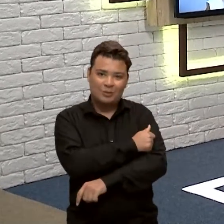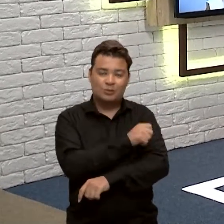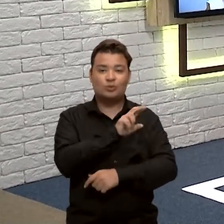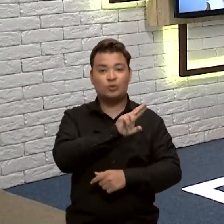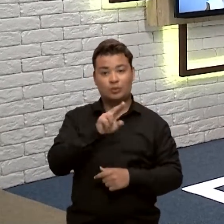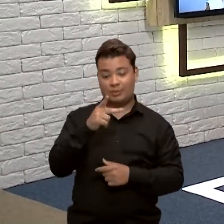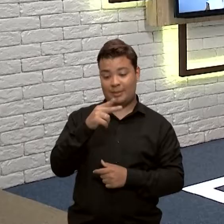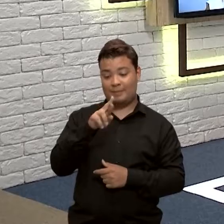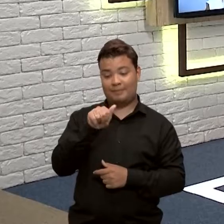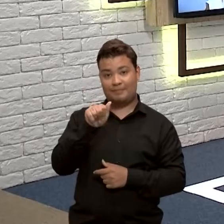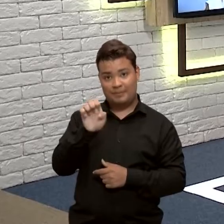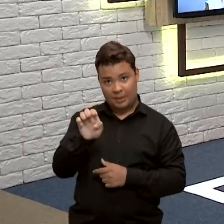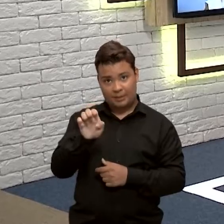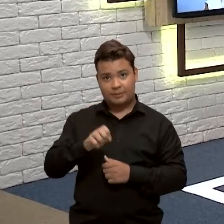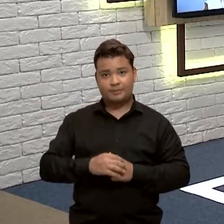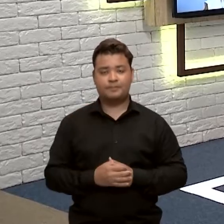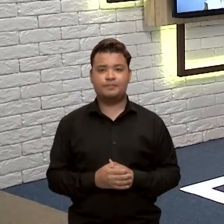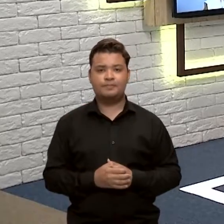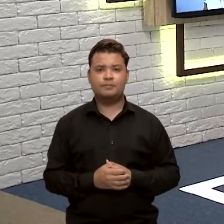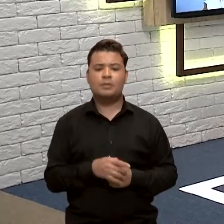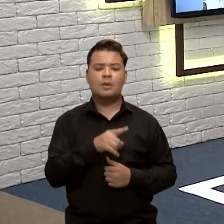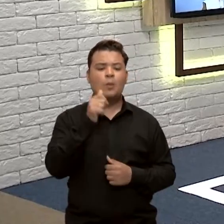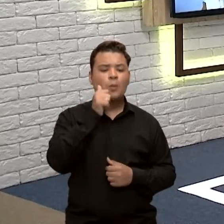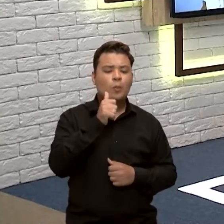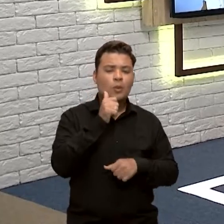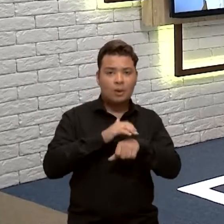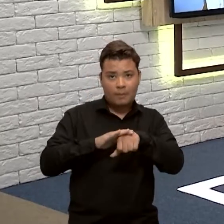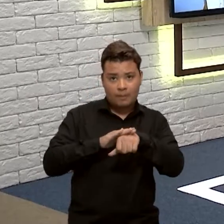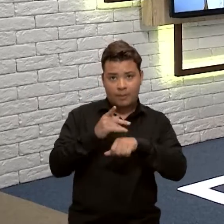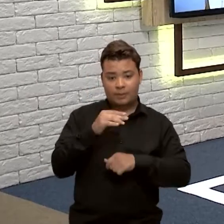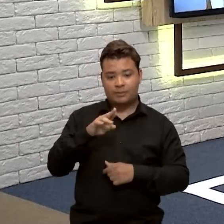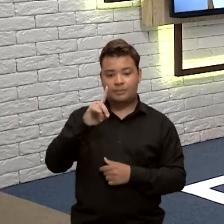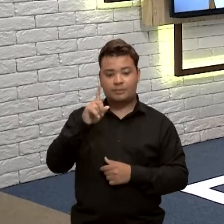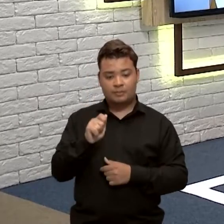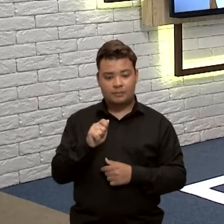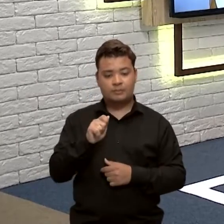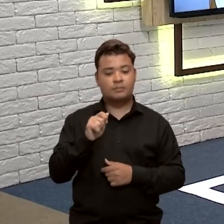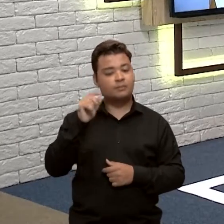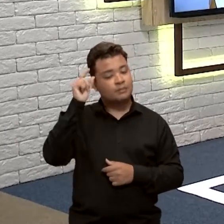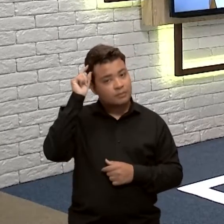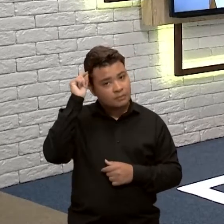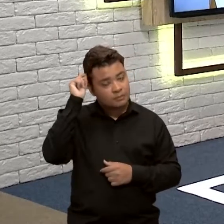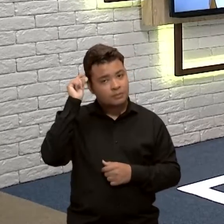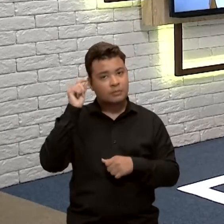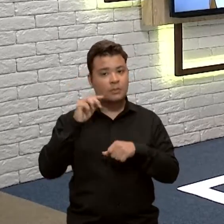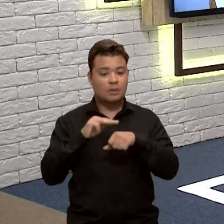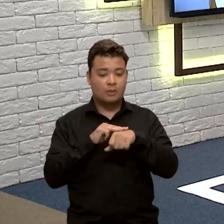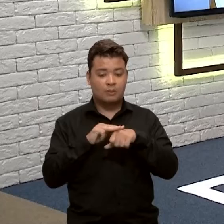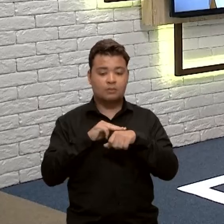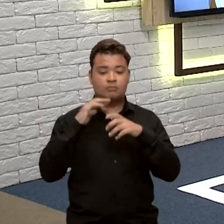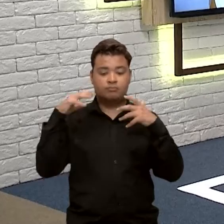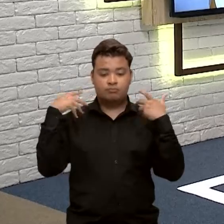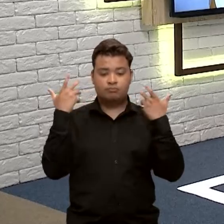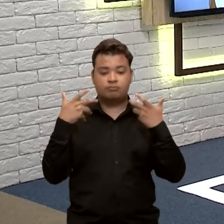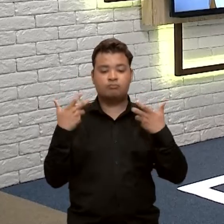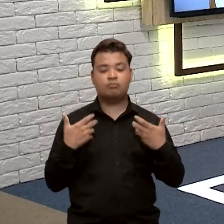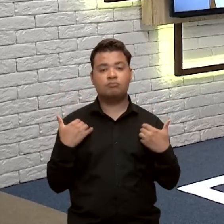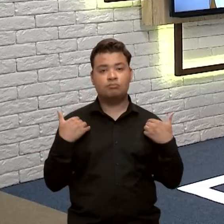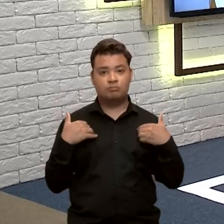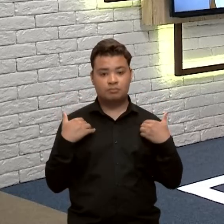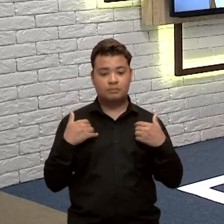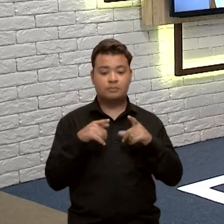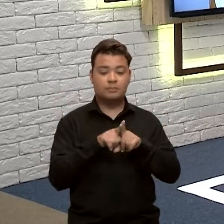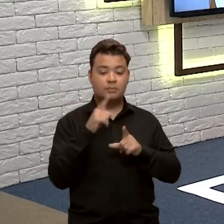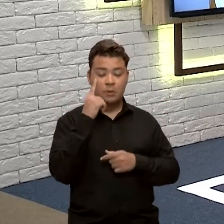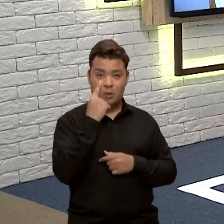PRAE. Ela se identifica como uma mulher de pele parda, com cabelos castanhos cacheados na altura dos ombros e com